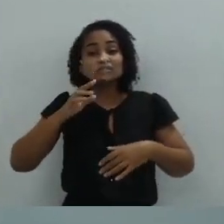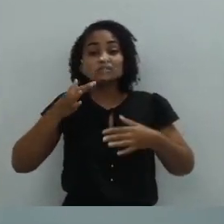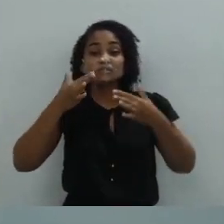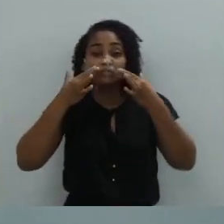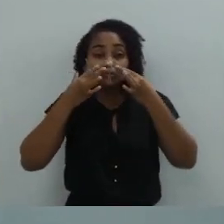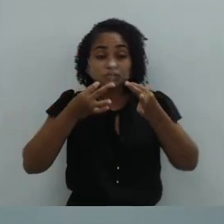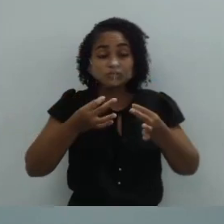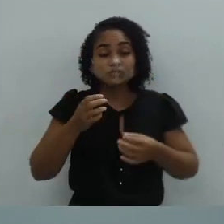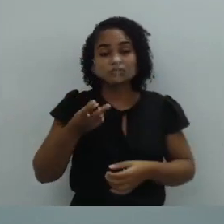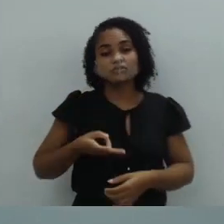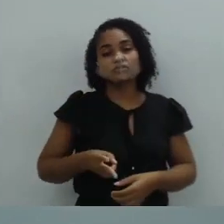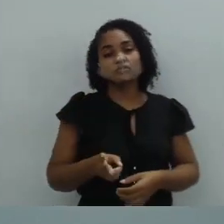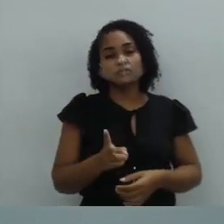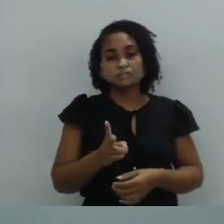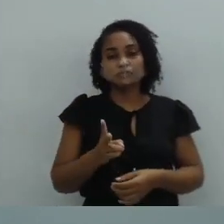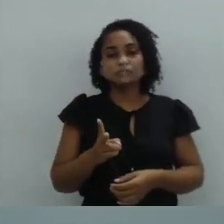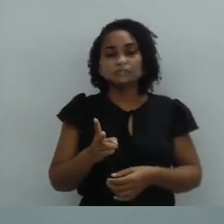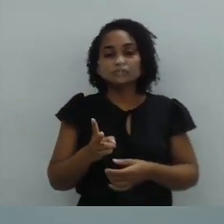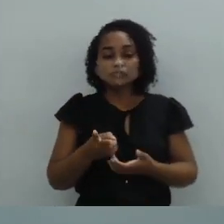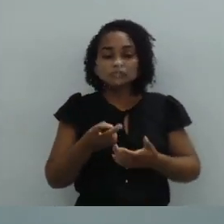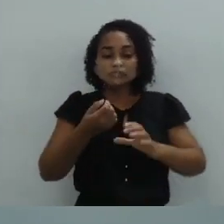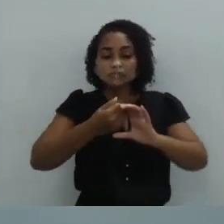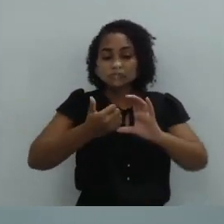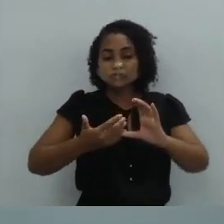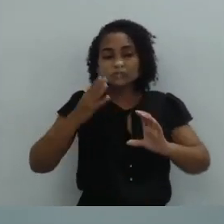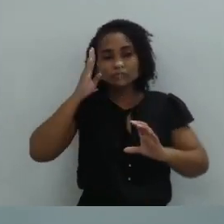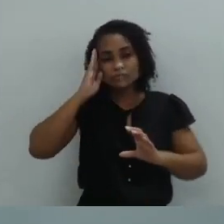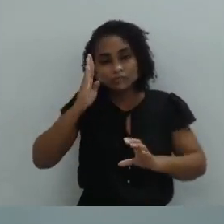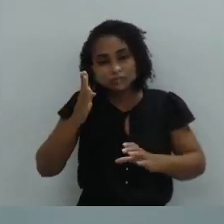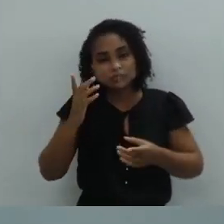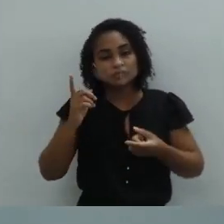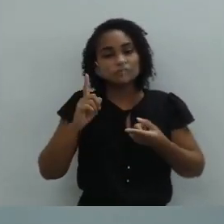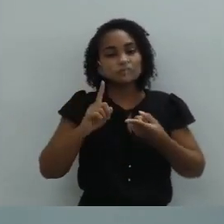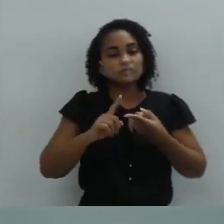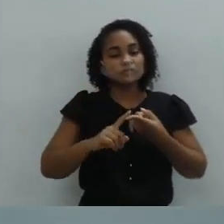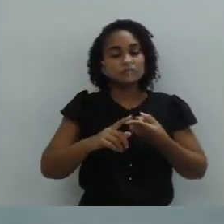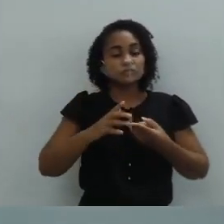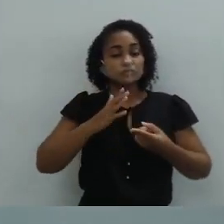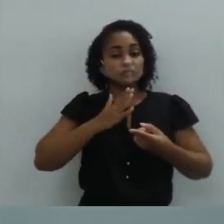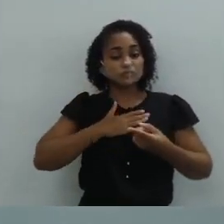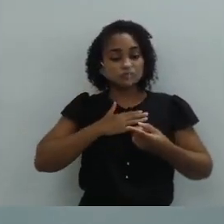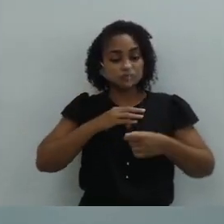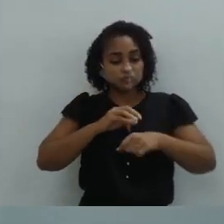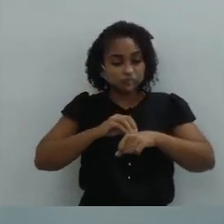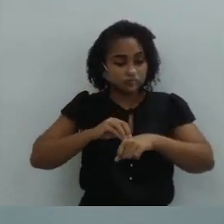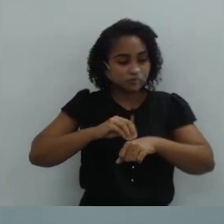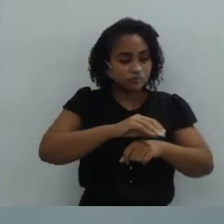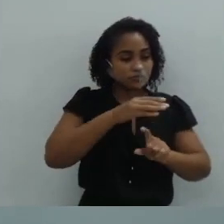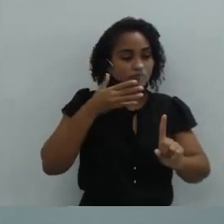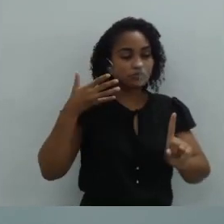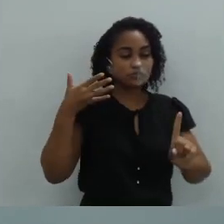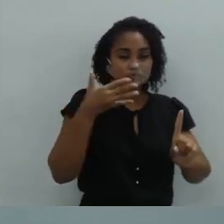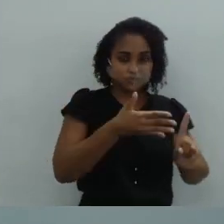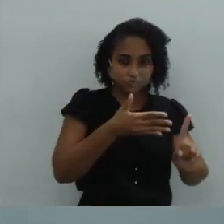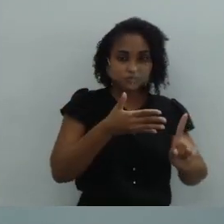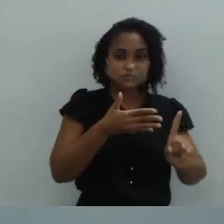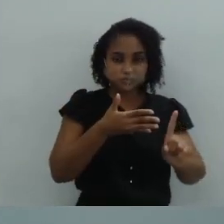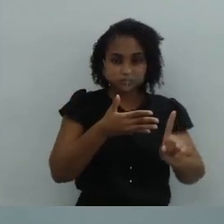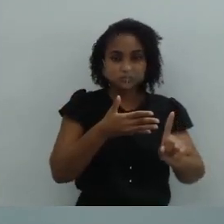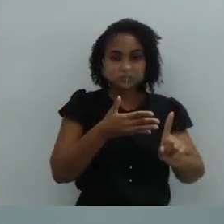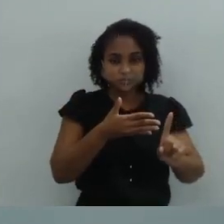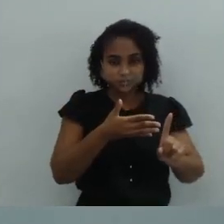atender sempre as características principais, né? O meu receptor, a pessoa a quem eu vou estar me importando